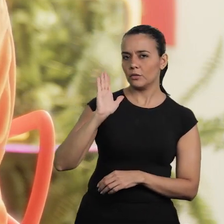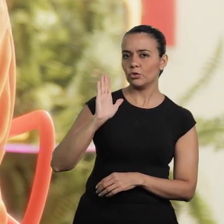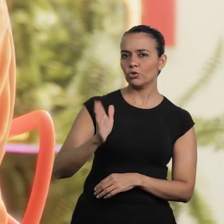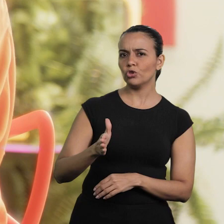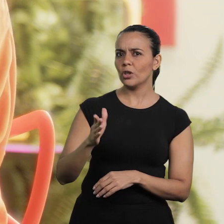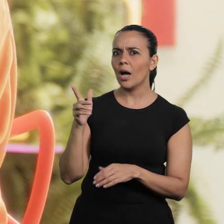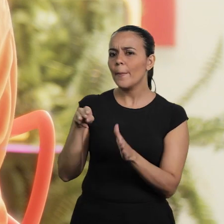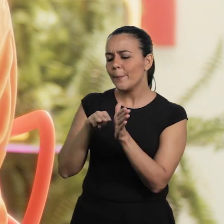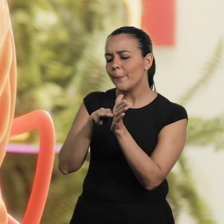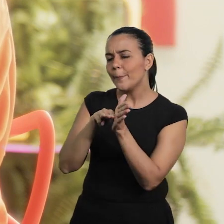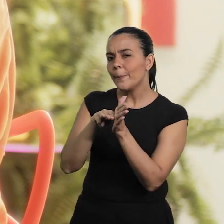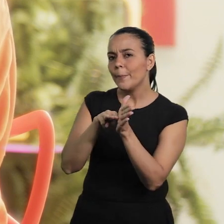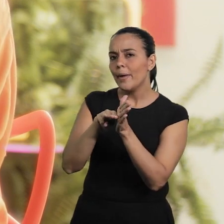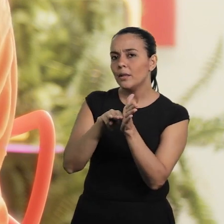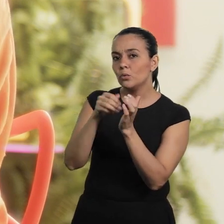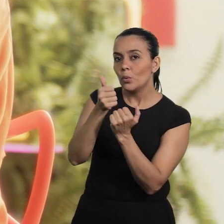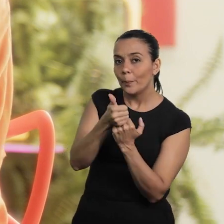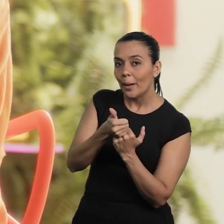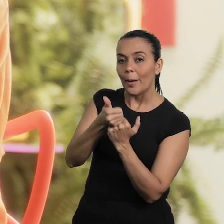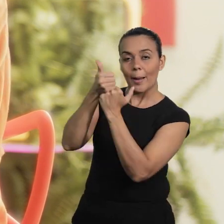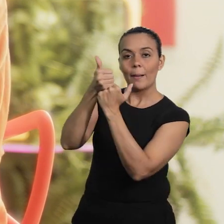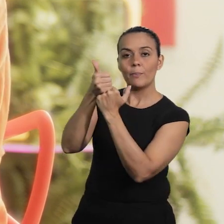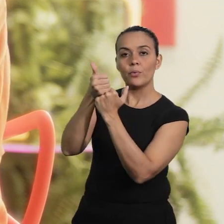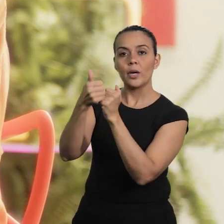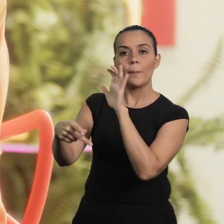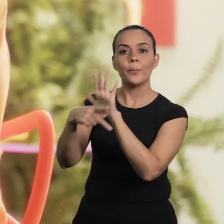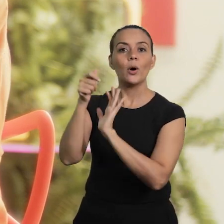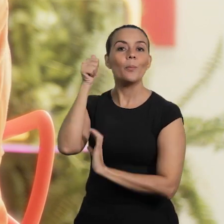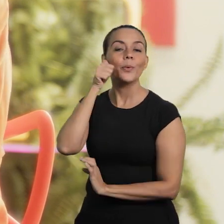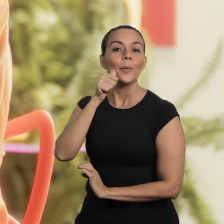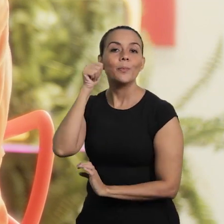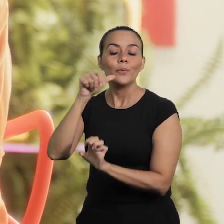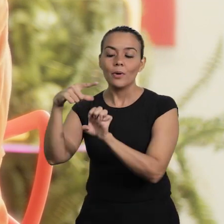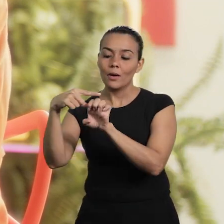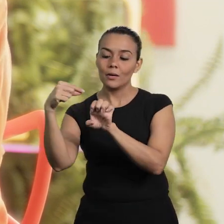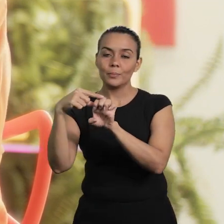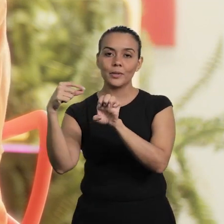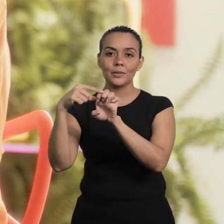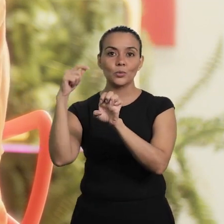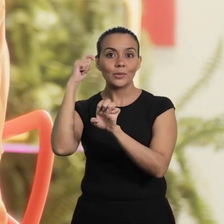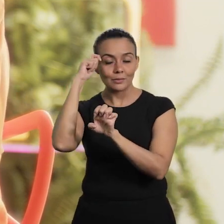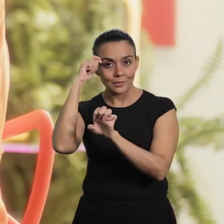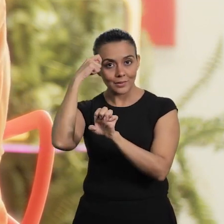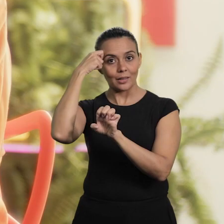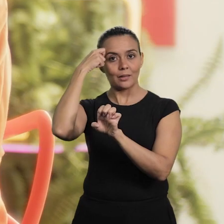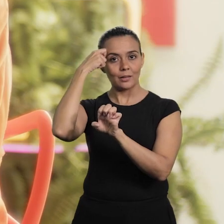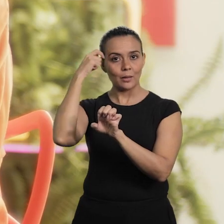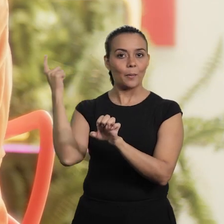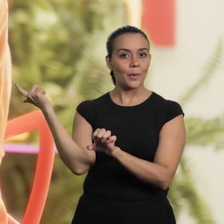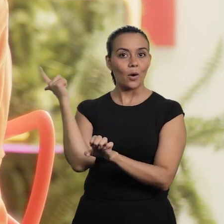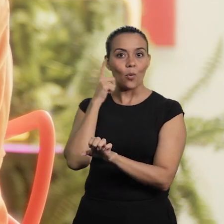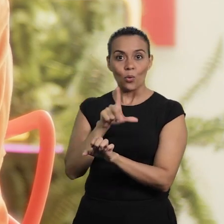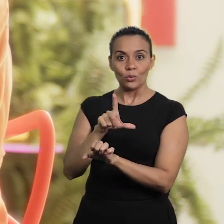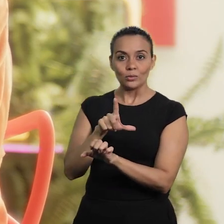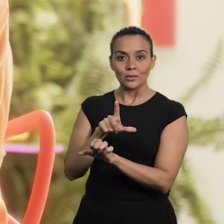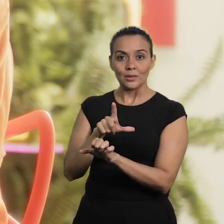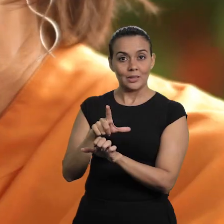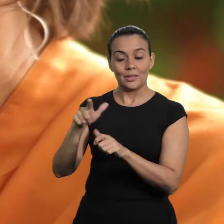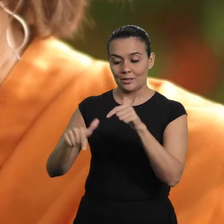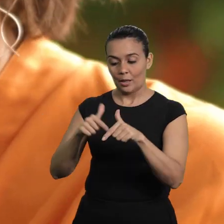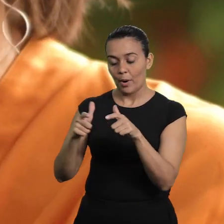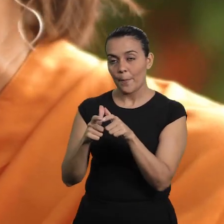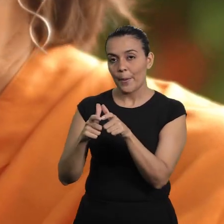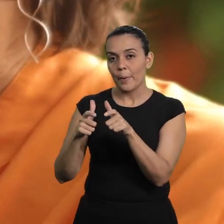já criam uma metodologia de apoiar mulheres empreendedoras a escalarem os seus